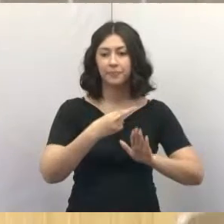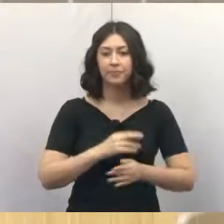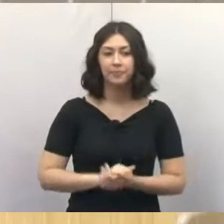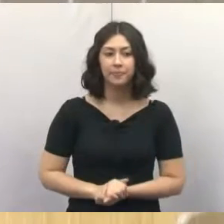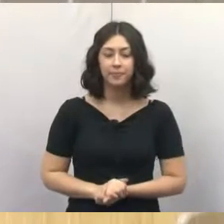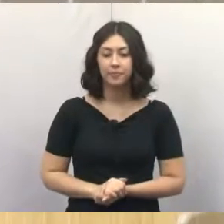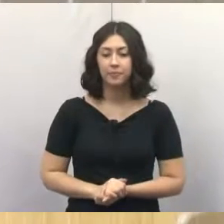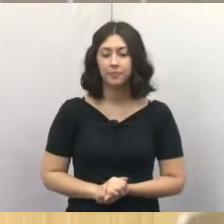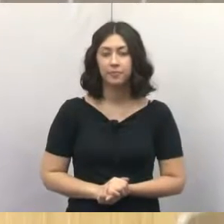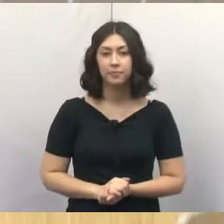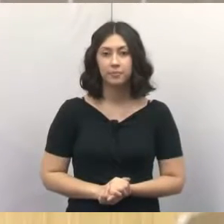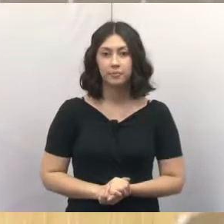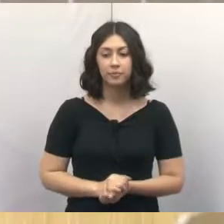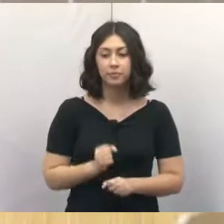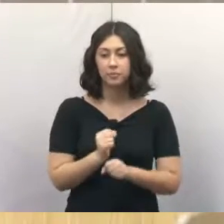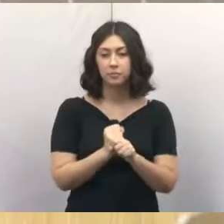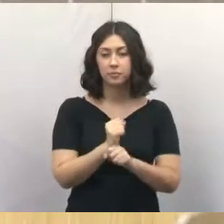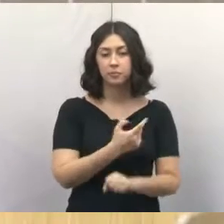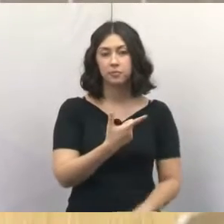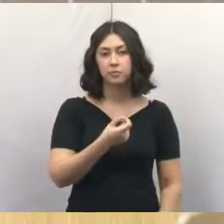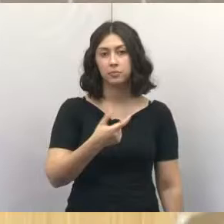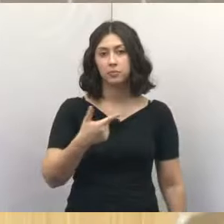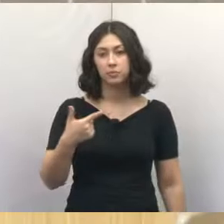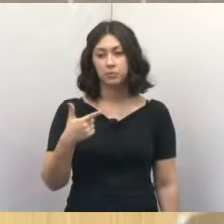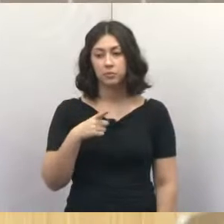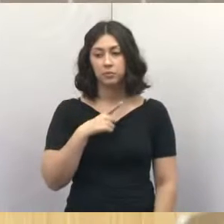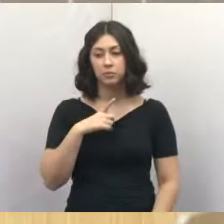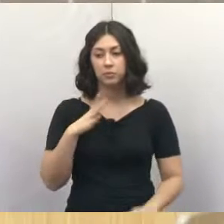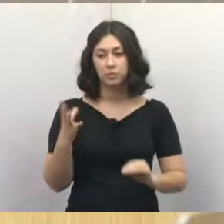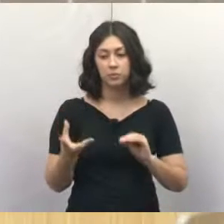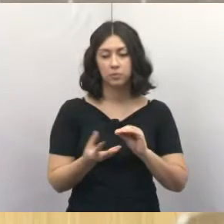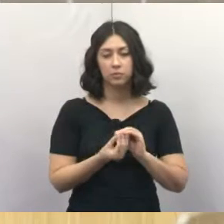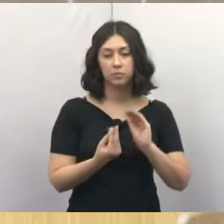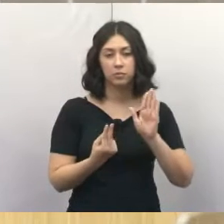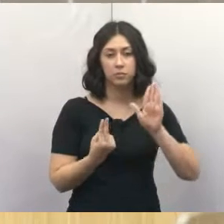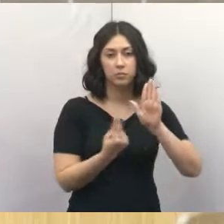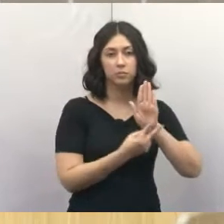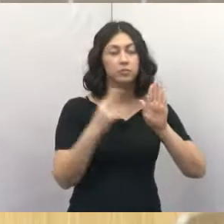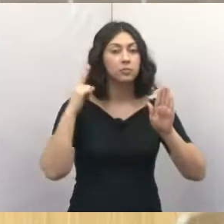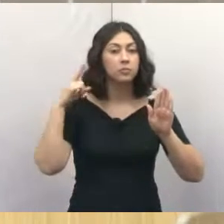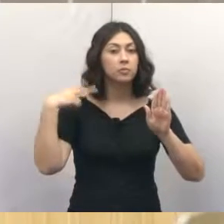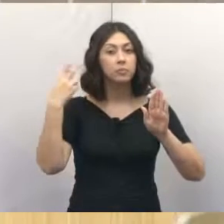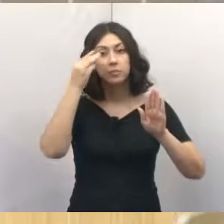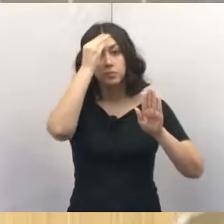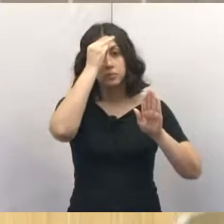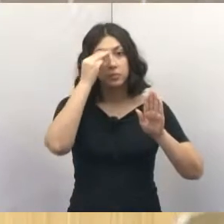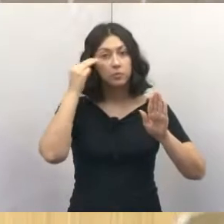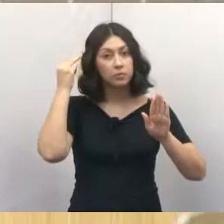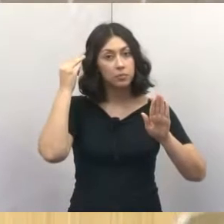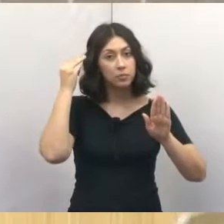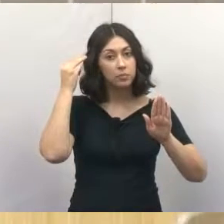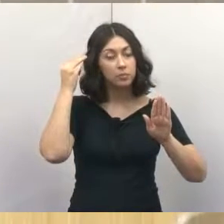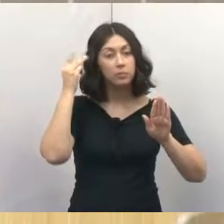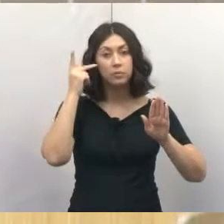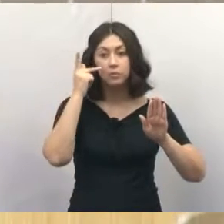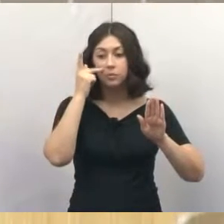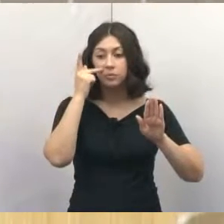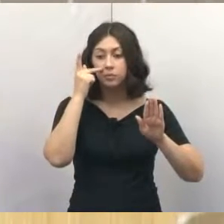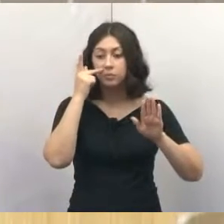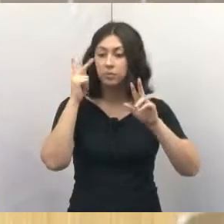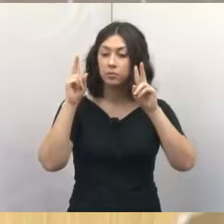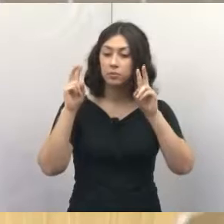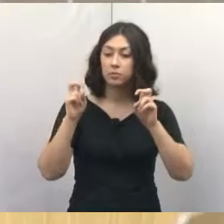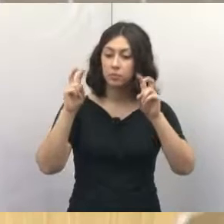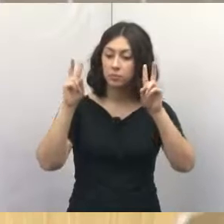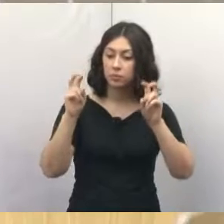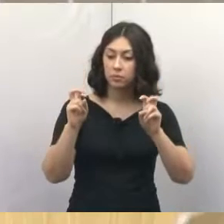006/22. Projeto de resolução com emenda. Autoria: vereadores Maria Amélia e Paulino dos Condutores.